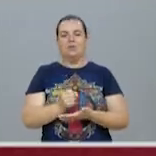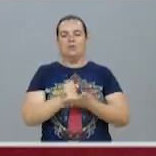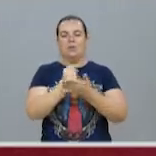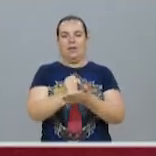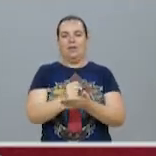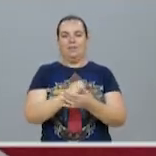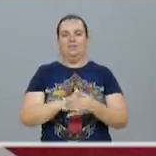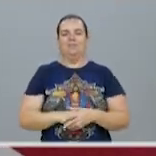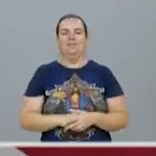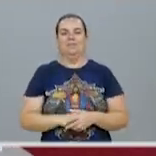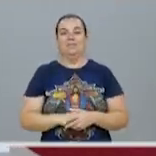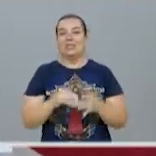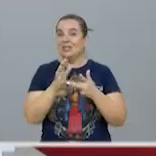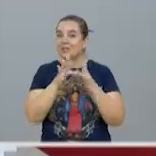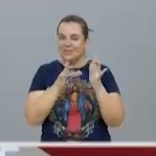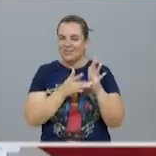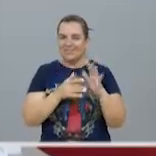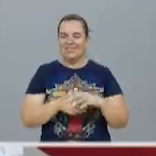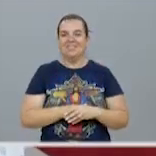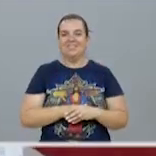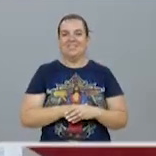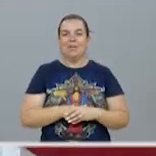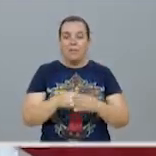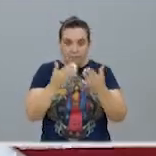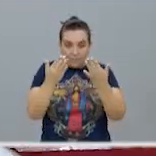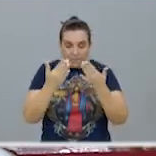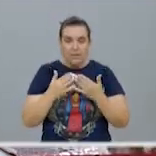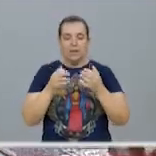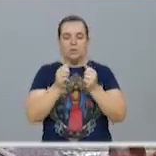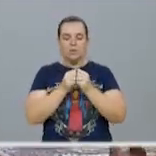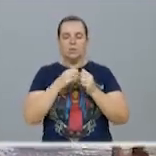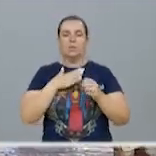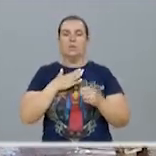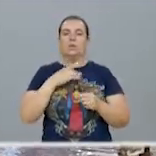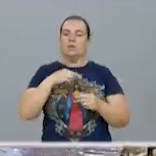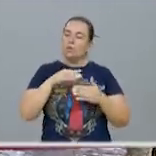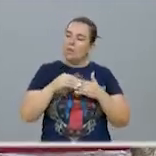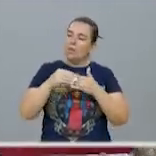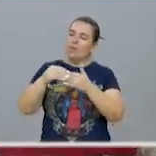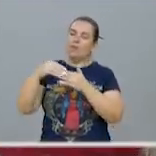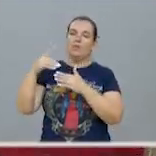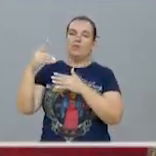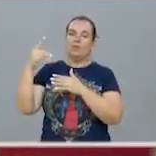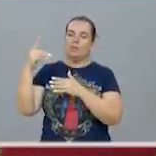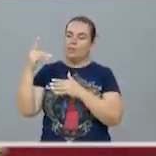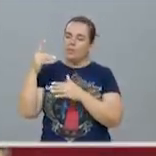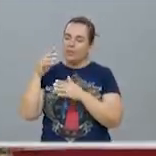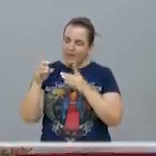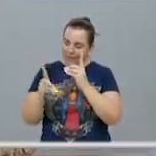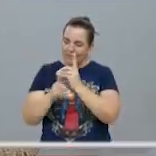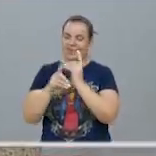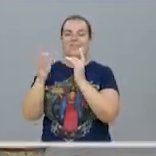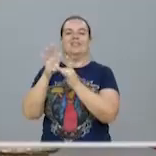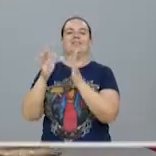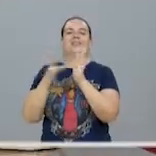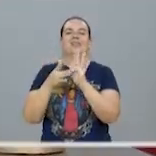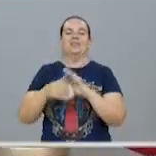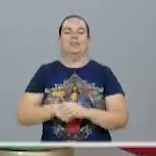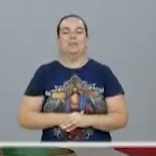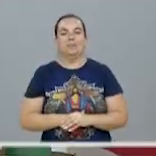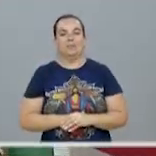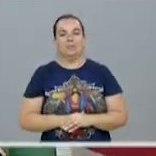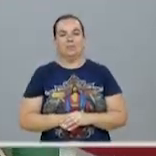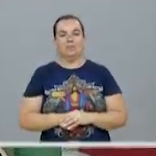venha comigo que eu te levo a Ele, porque Jesus disse, quando você